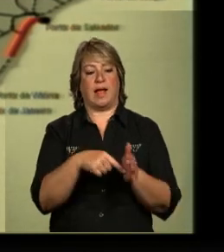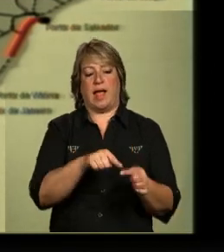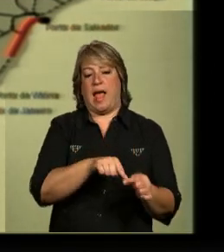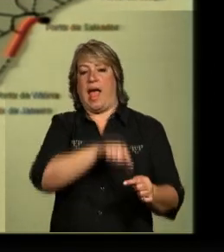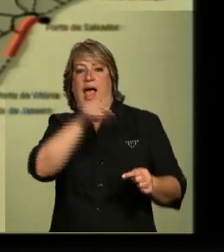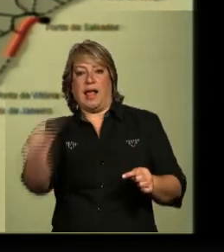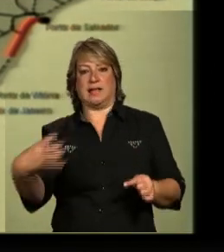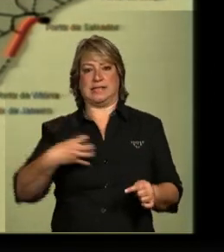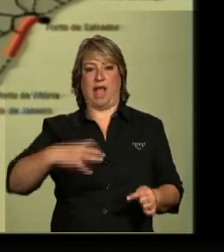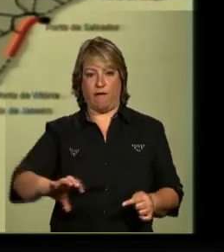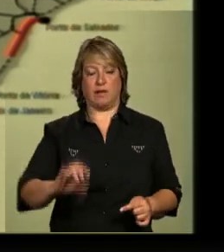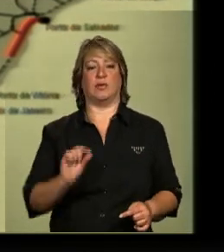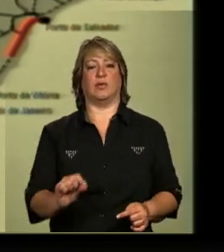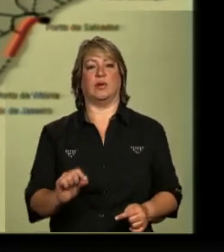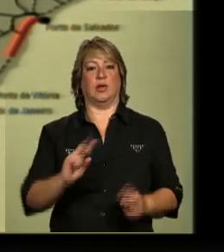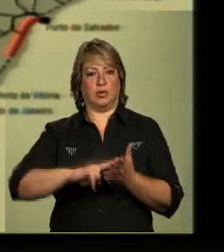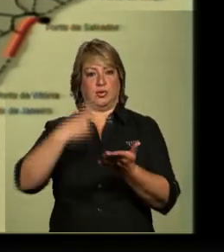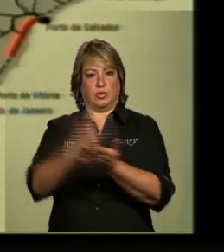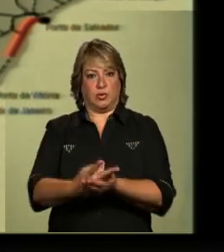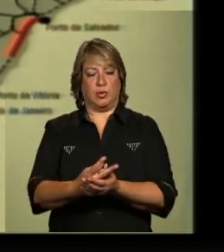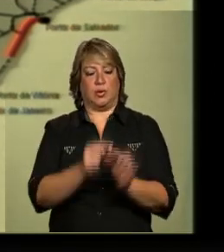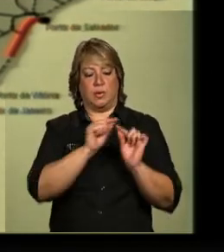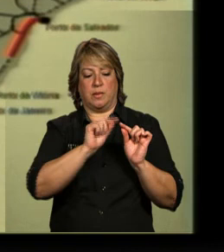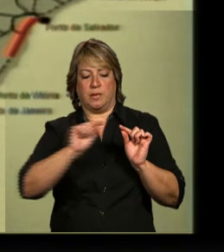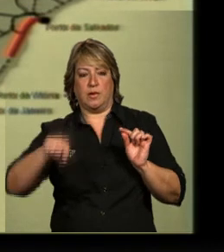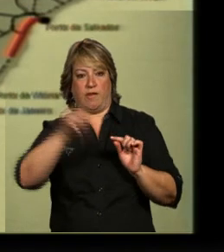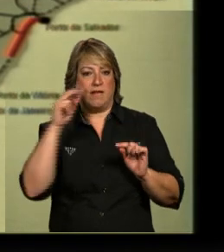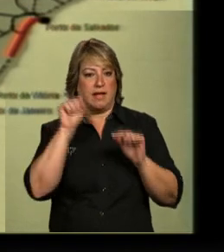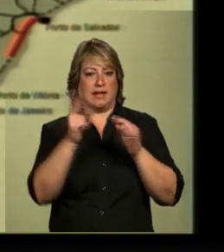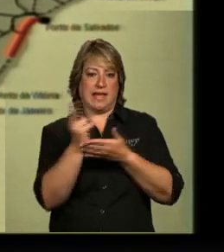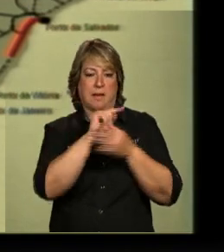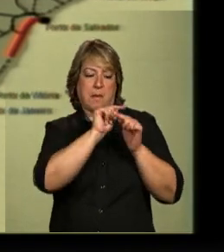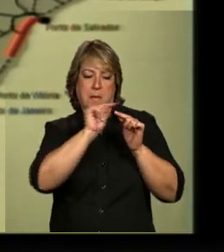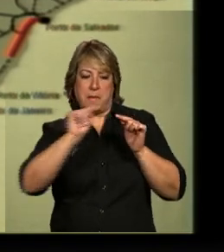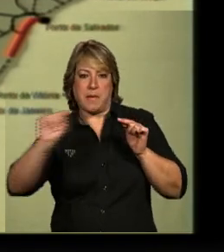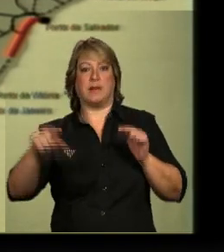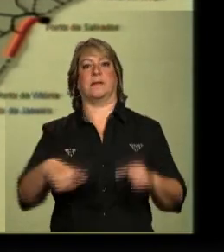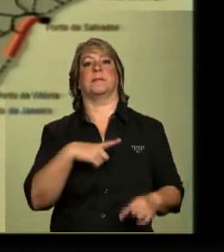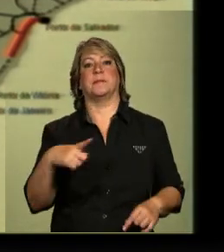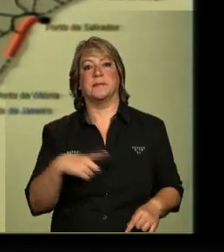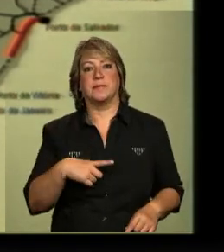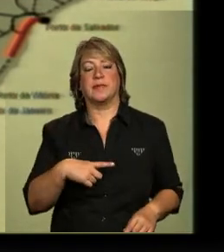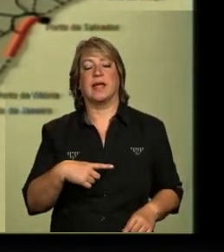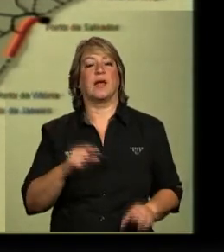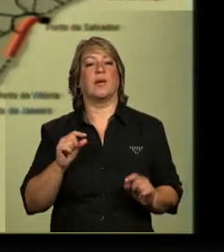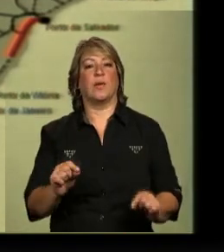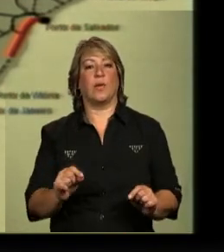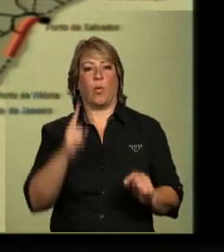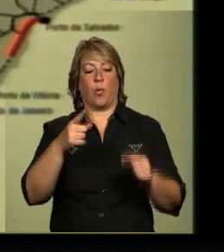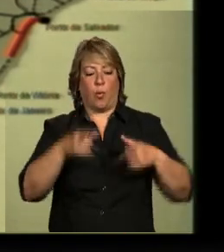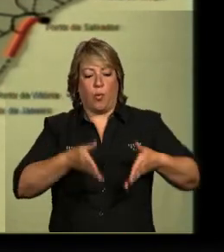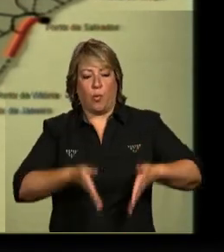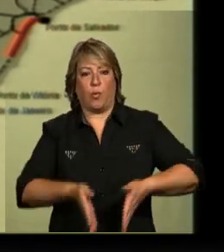Salvador será duplicada a área pontilhada que os senhores vem é correspondente a um